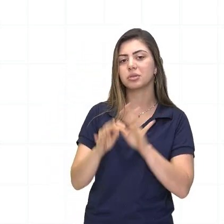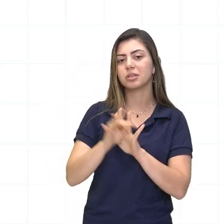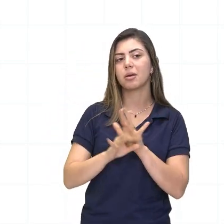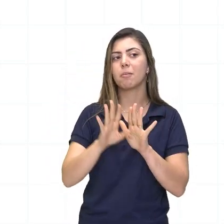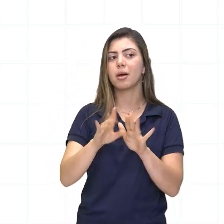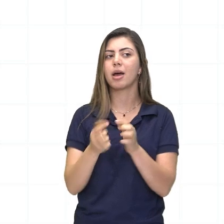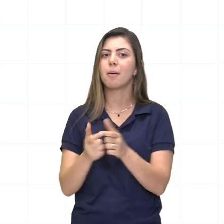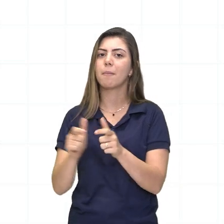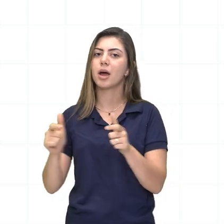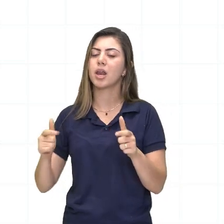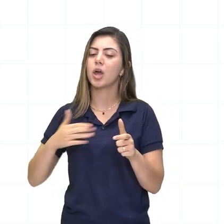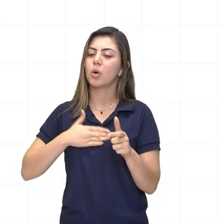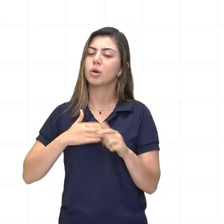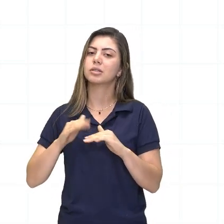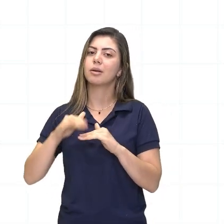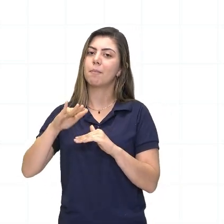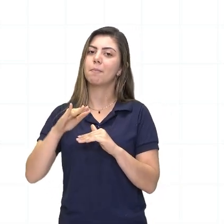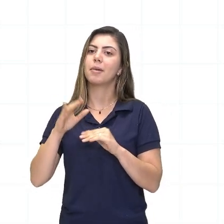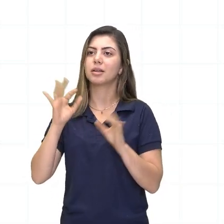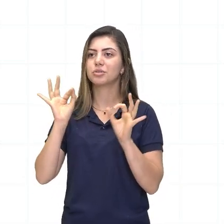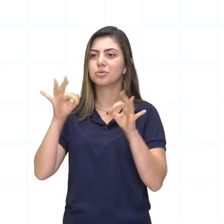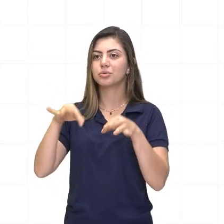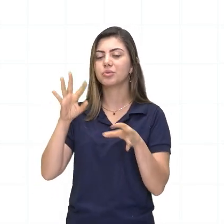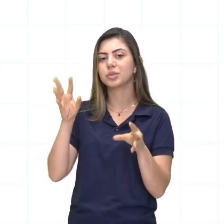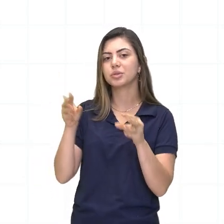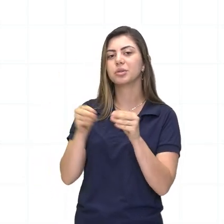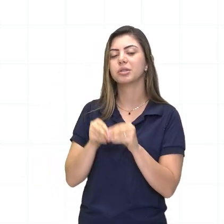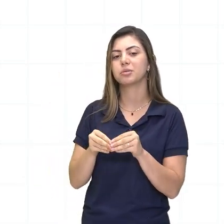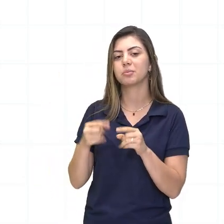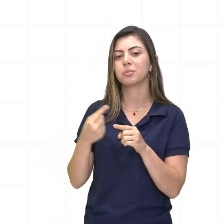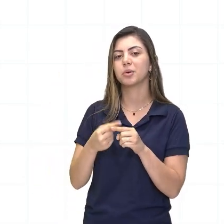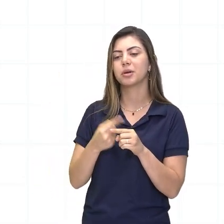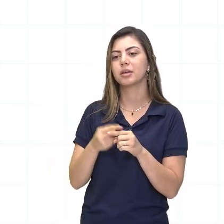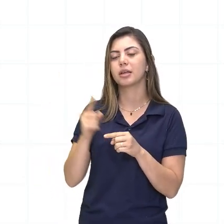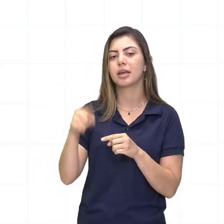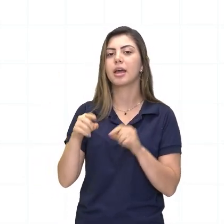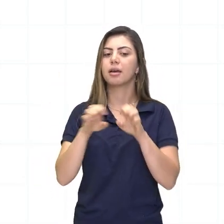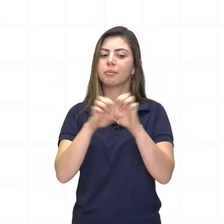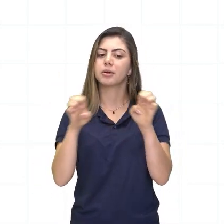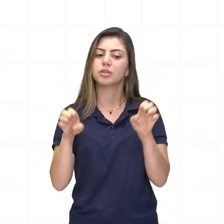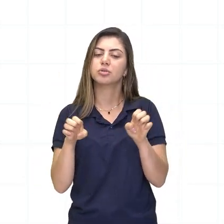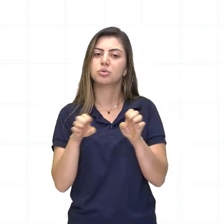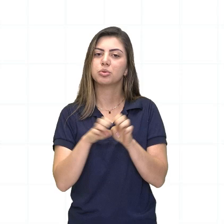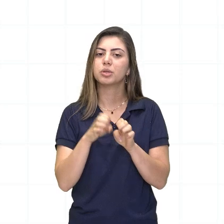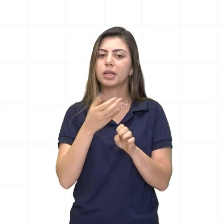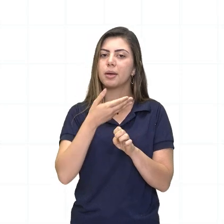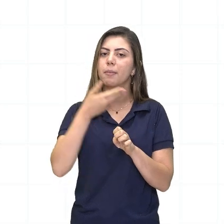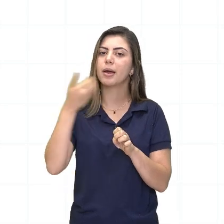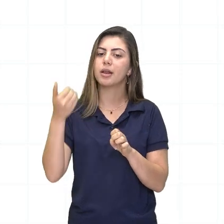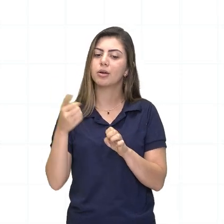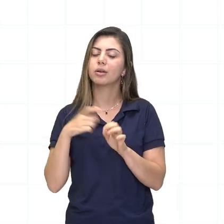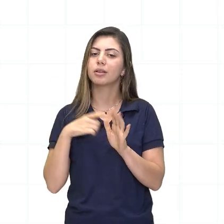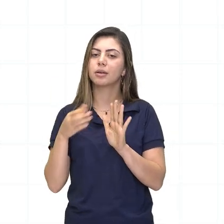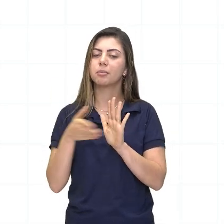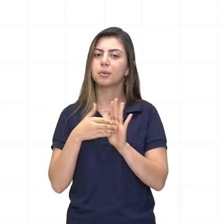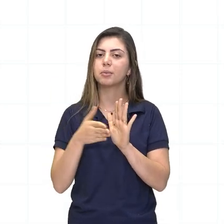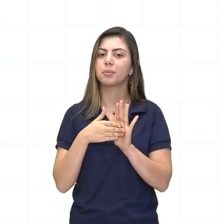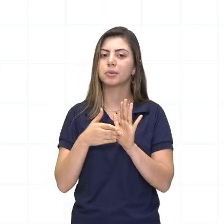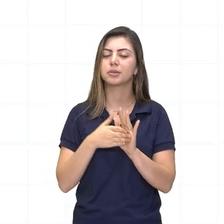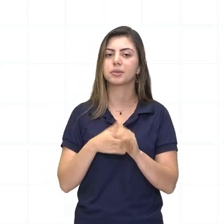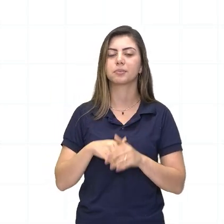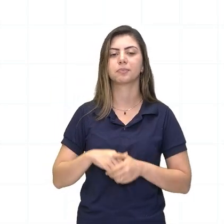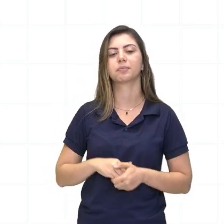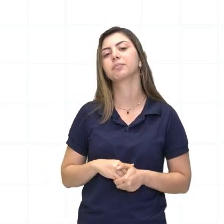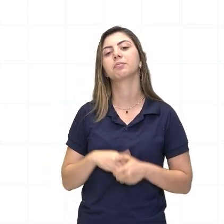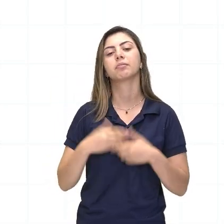preferem colocar na conclusão, porque aí realmente aparece de forma assim mais estruturada a proposta de intervenção.